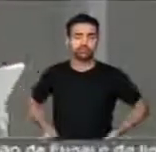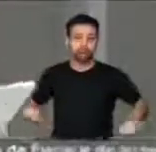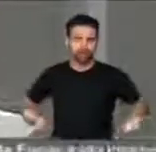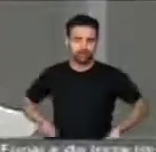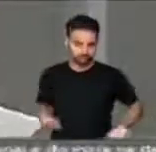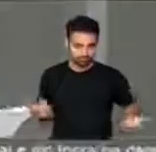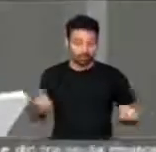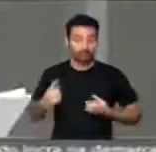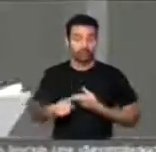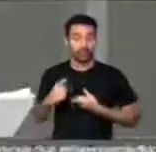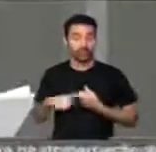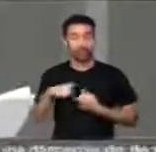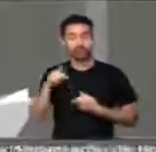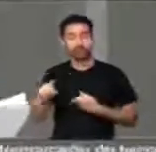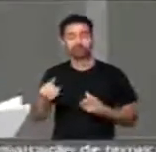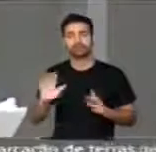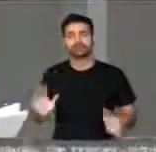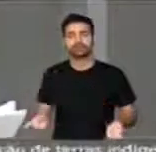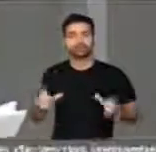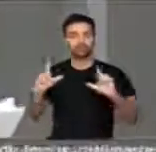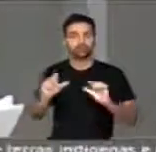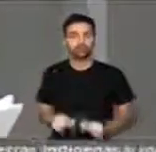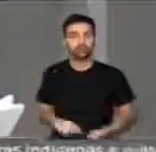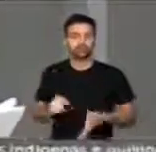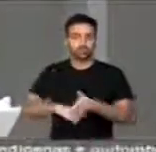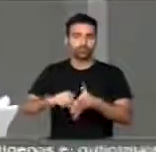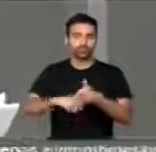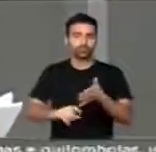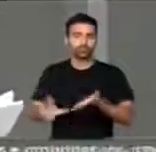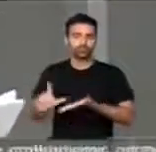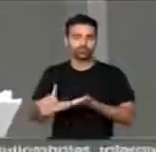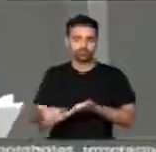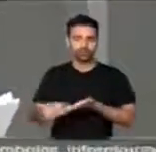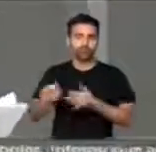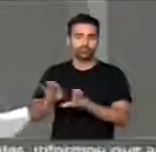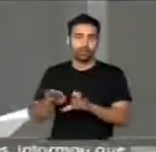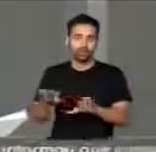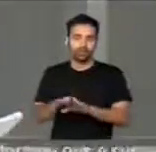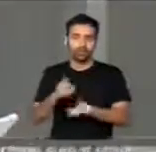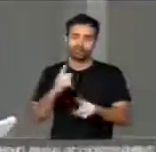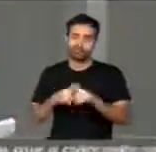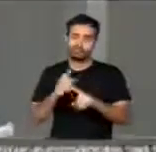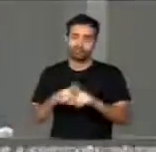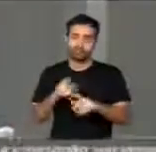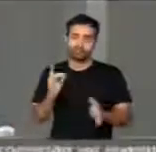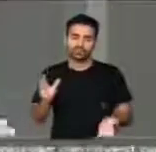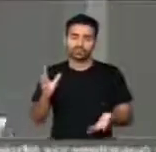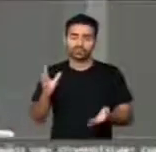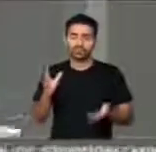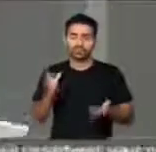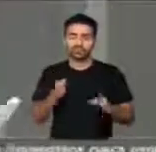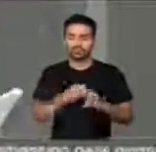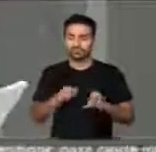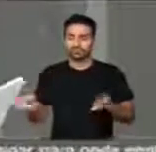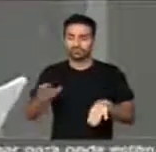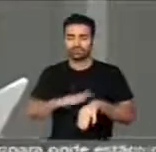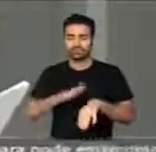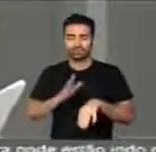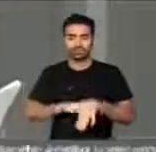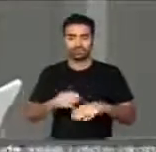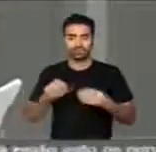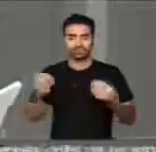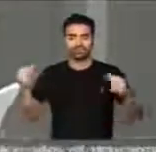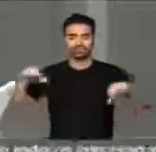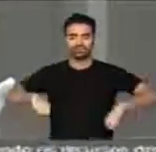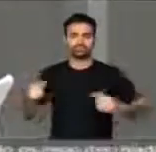em razão da queda sucessiva na arrecadação de impostos como resultado direto da prolongada recessão que vivemos. A par